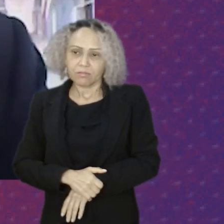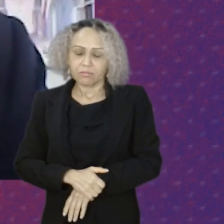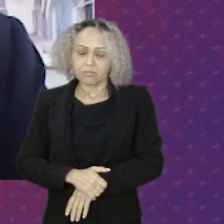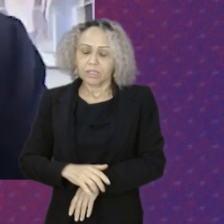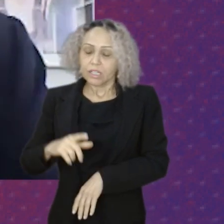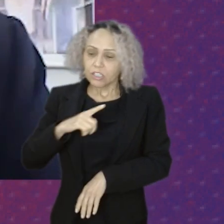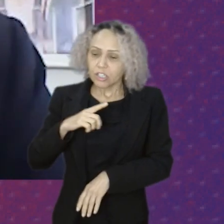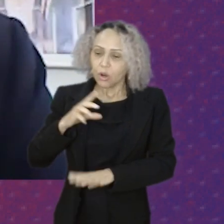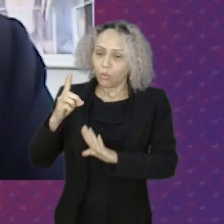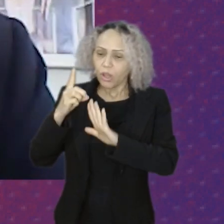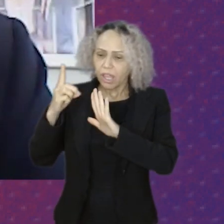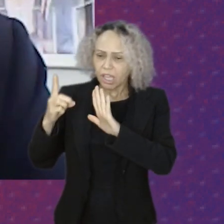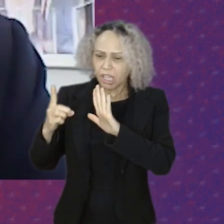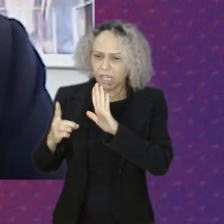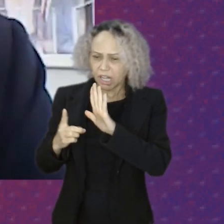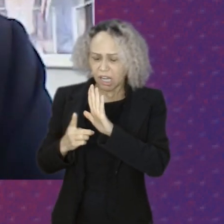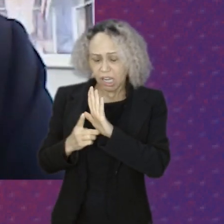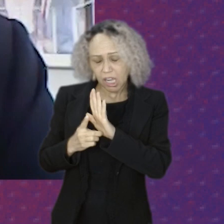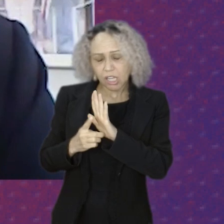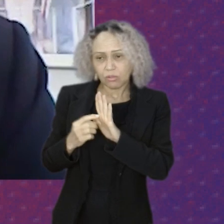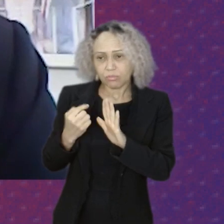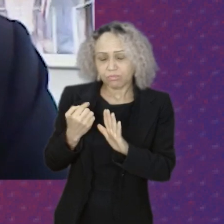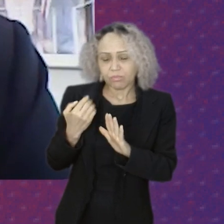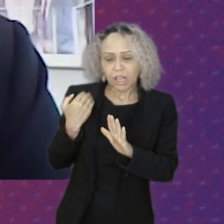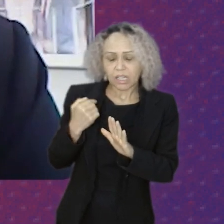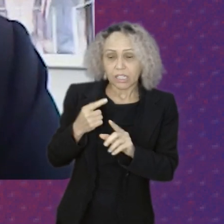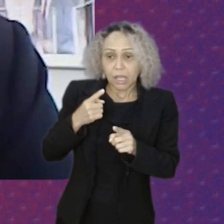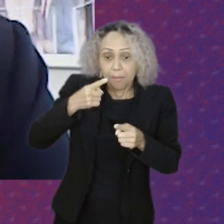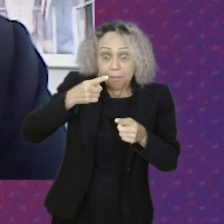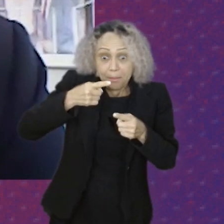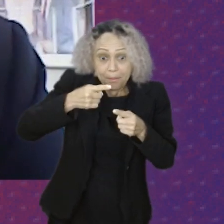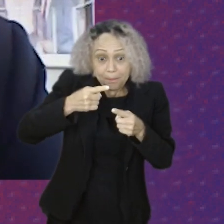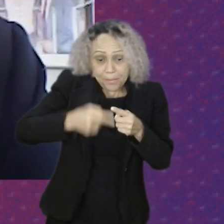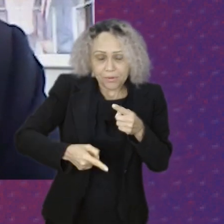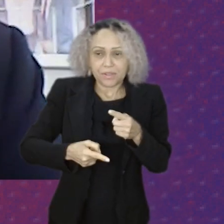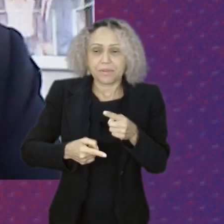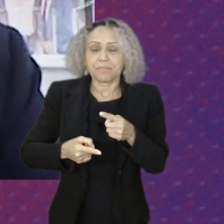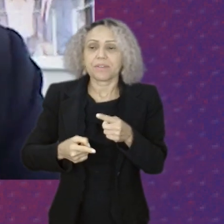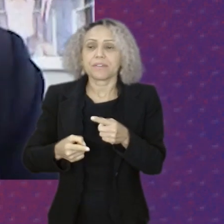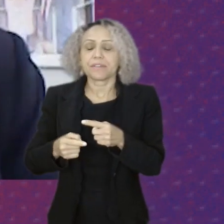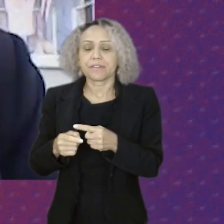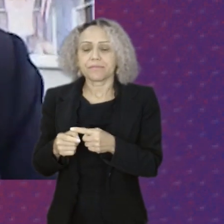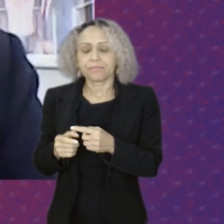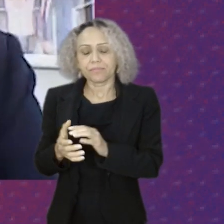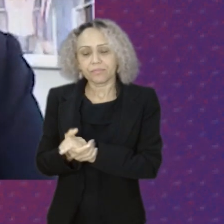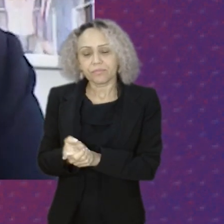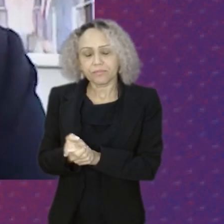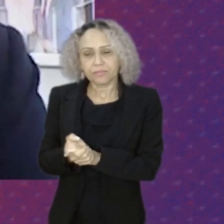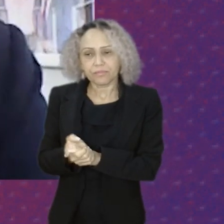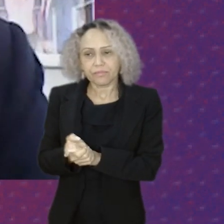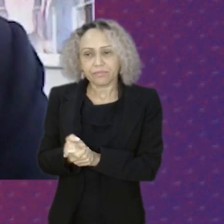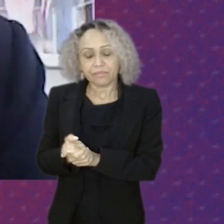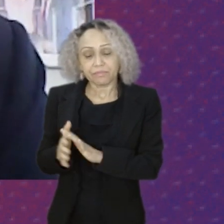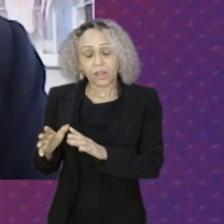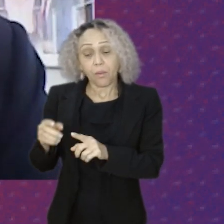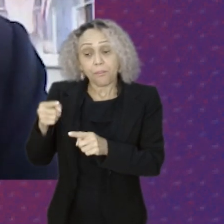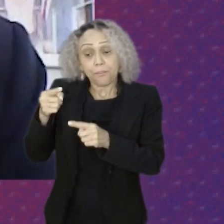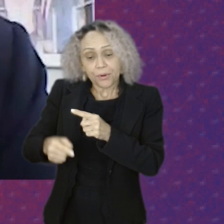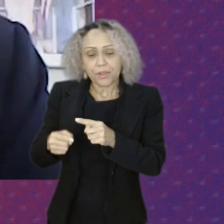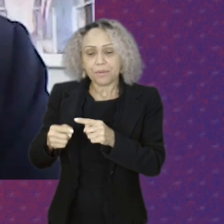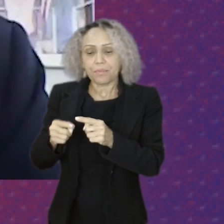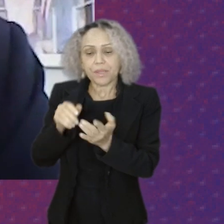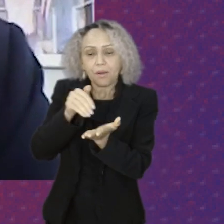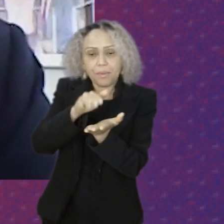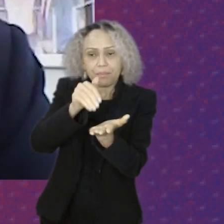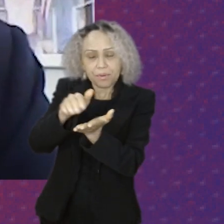agora, nesse momento, né, nós estamos aqui num governo que está um pouco meio complicado no Estado, e nós estamos